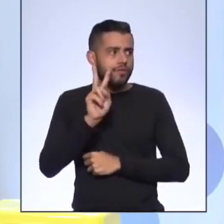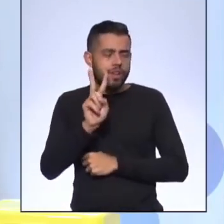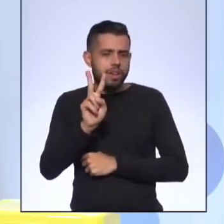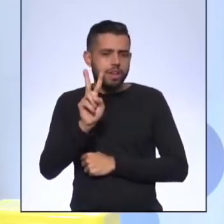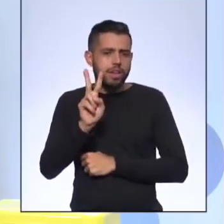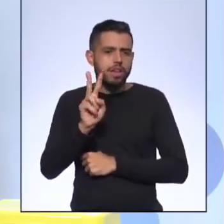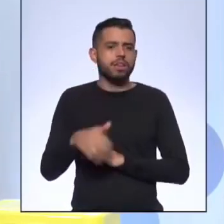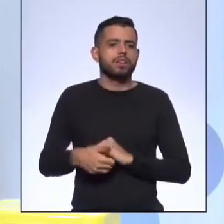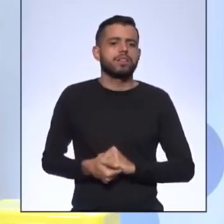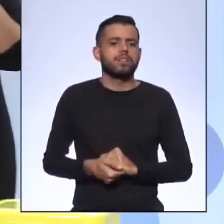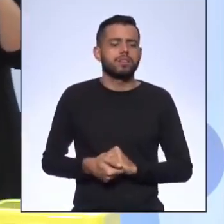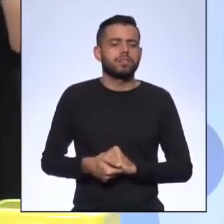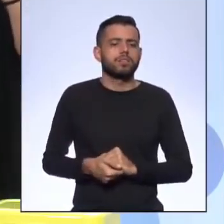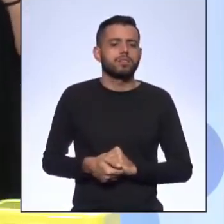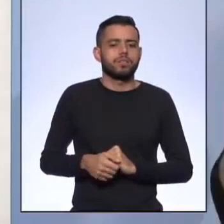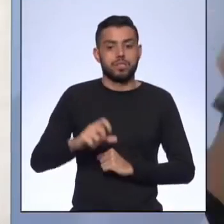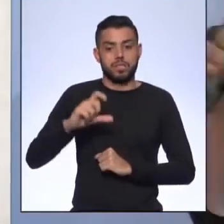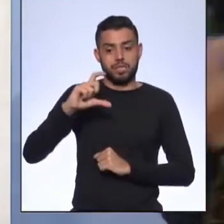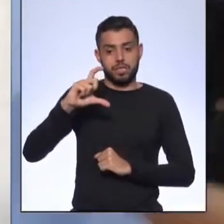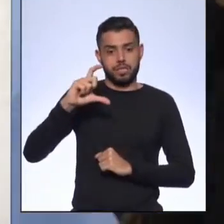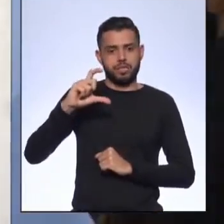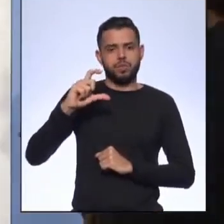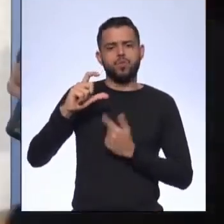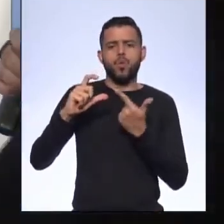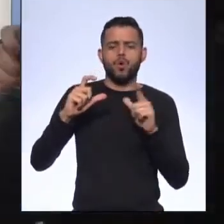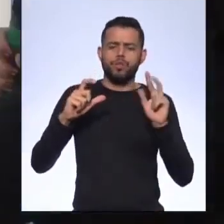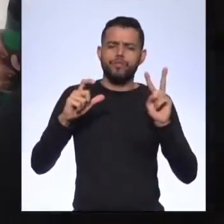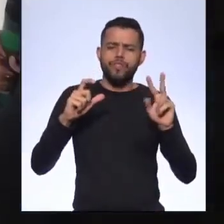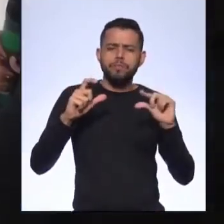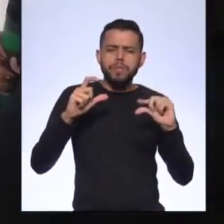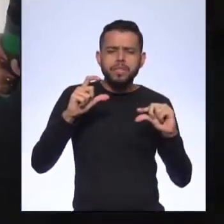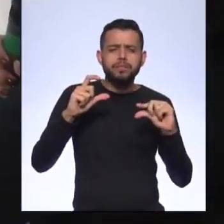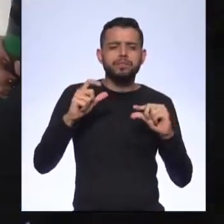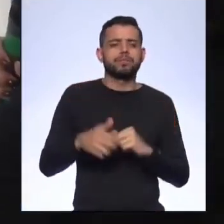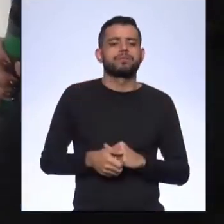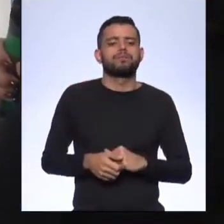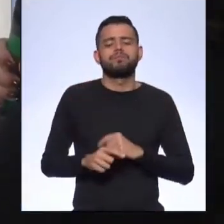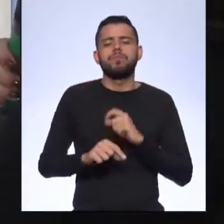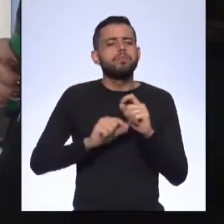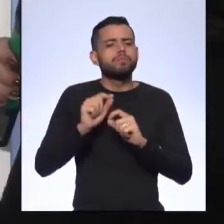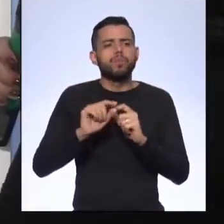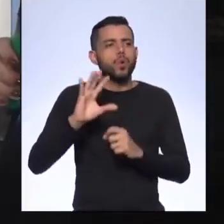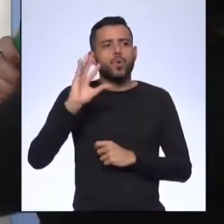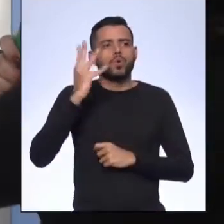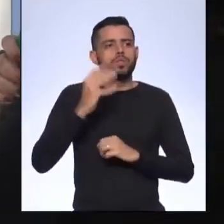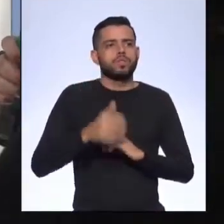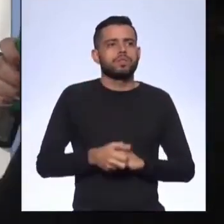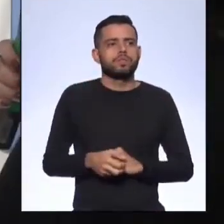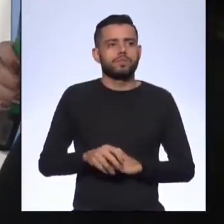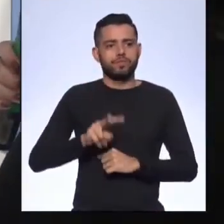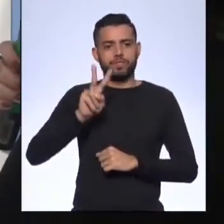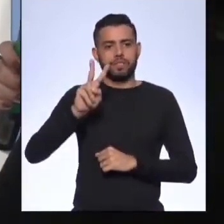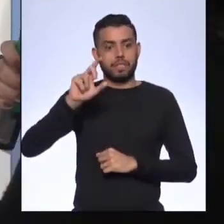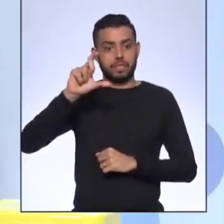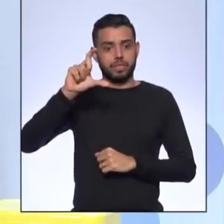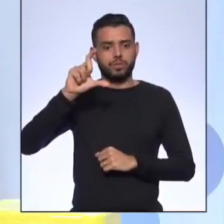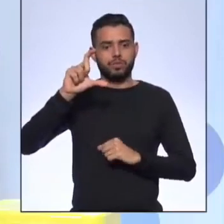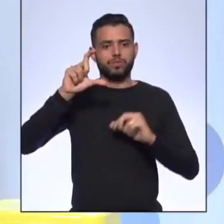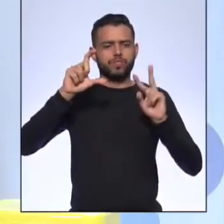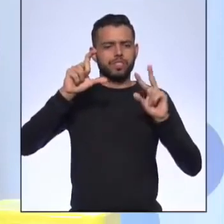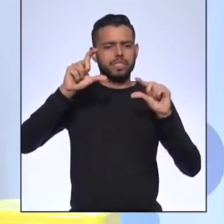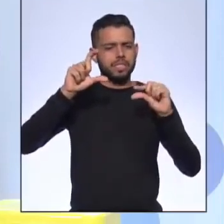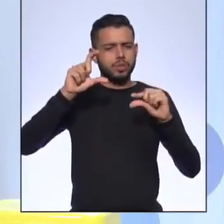aqui está fornecendo, né, o Vzinho. E aqui, o que vai acontecer? Vzão,